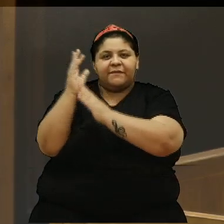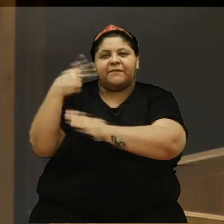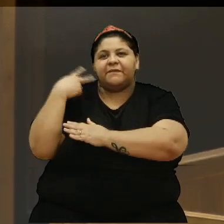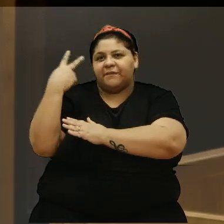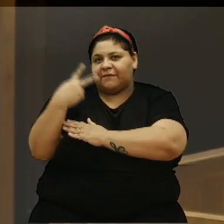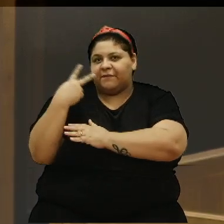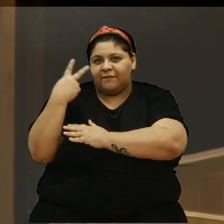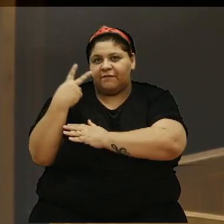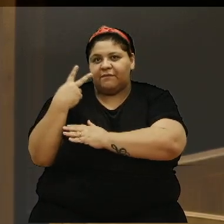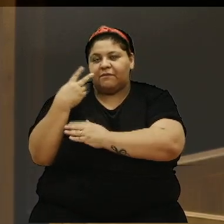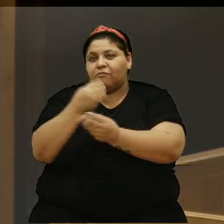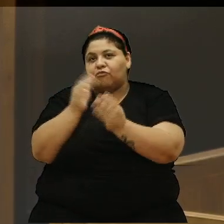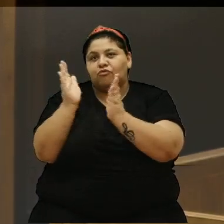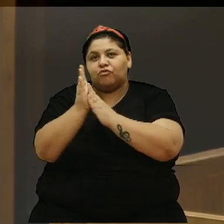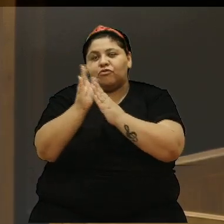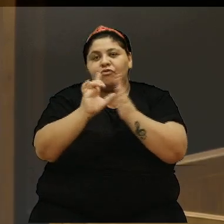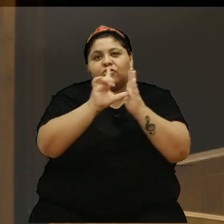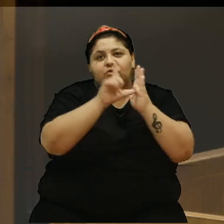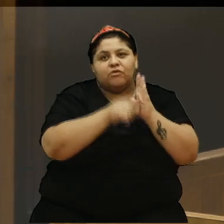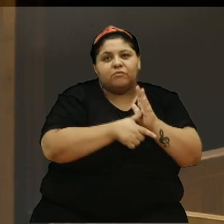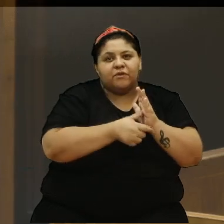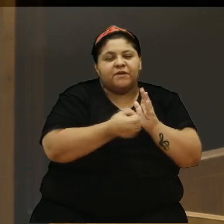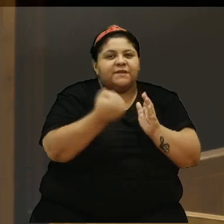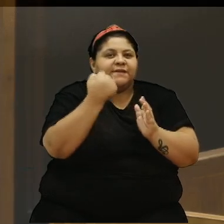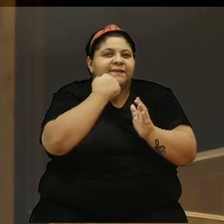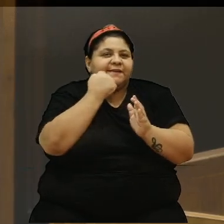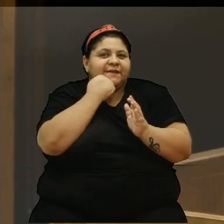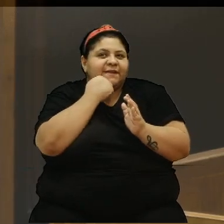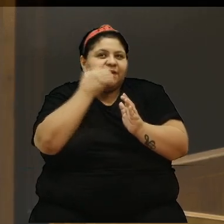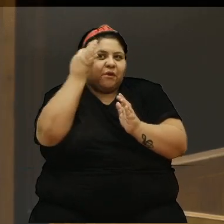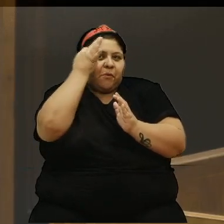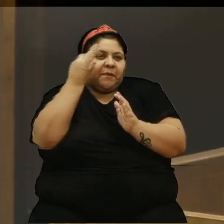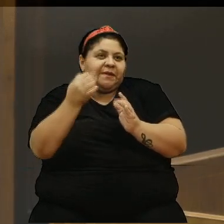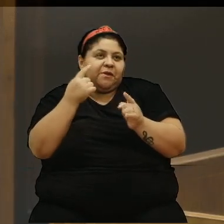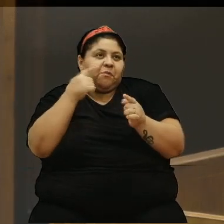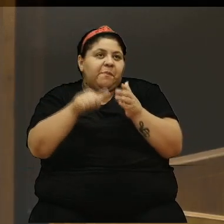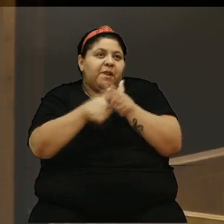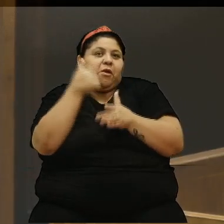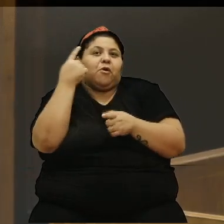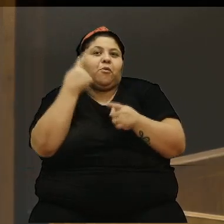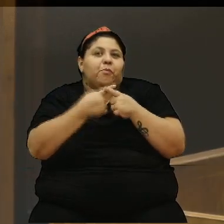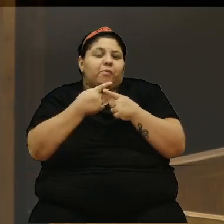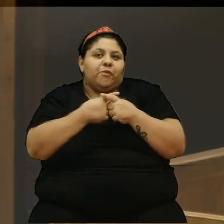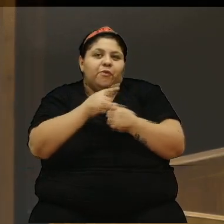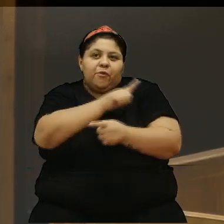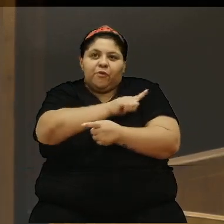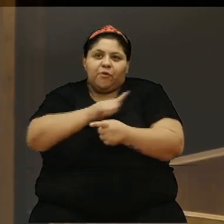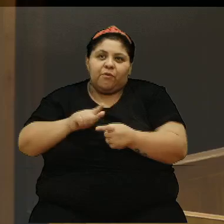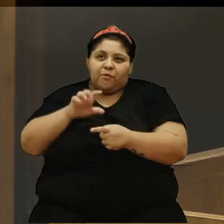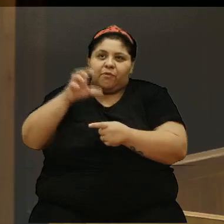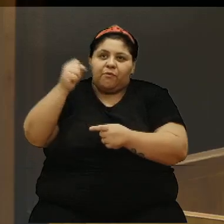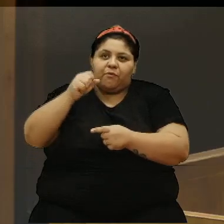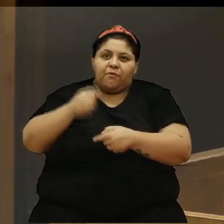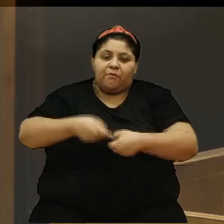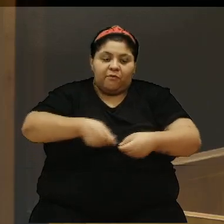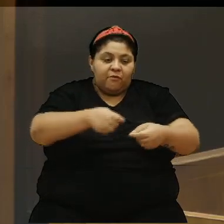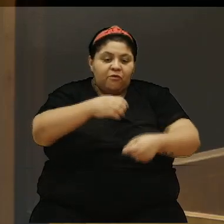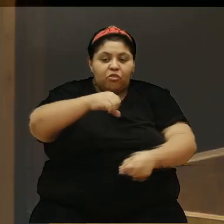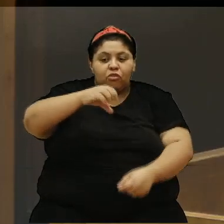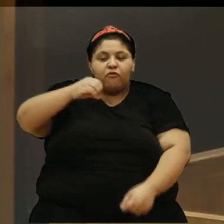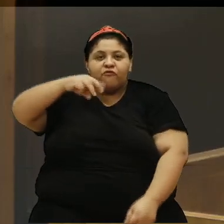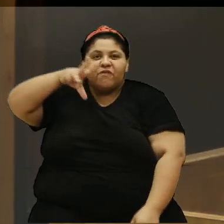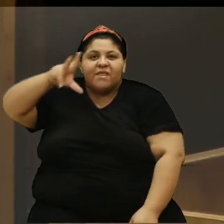boa parte bateu palma, depois alguns até se arrependeram, acho que entenderam porque que era a salva de palmas. O governador Eduardo Leite queria gastar 90